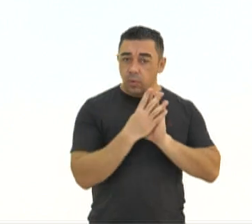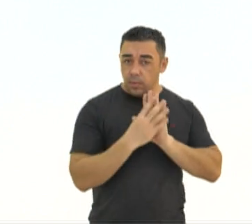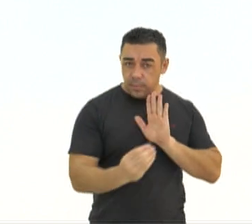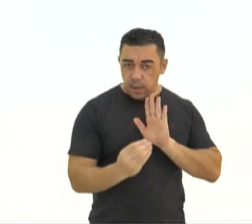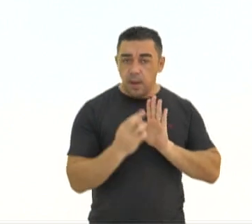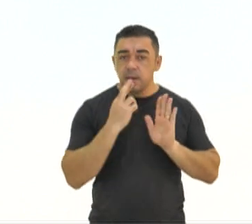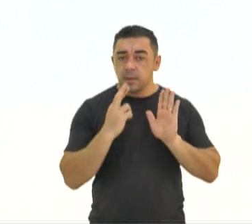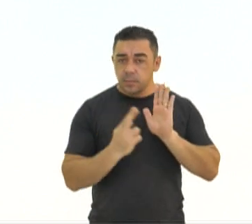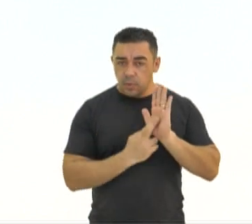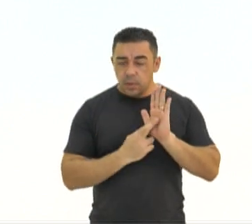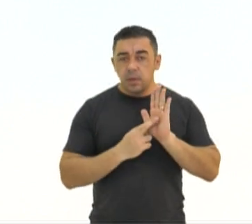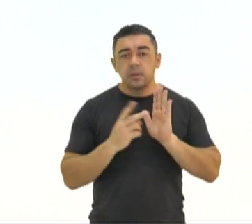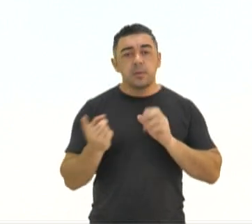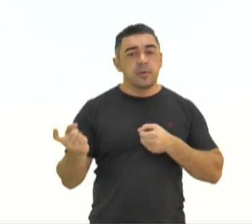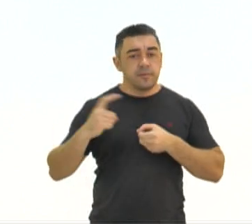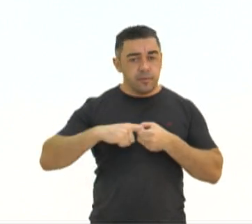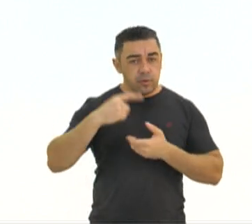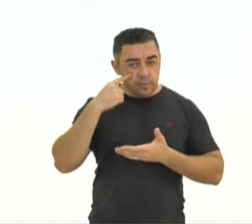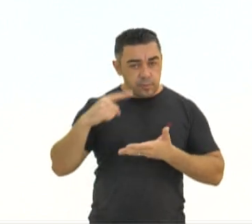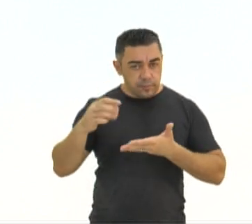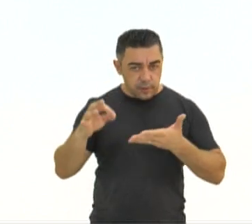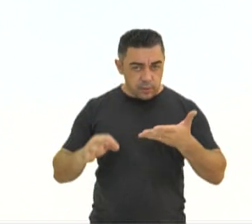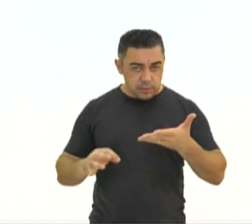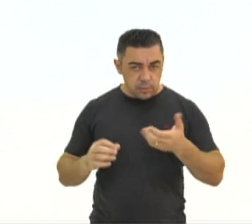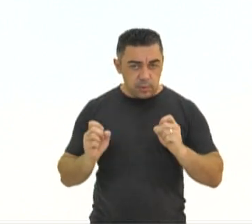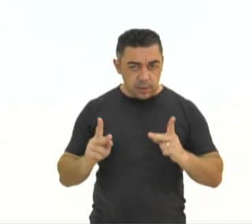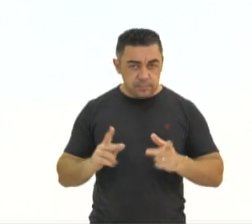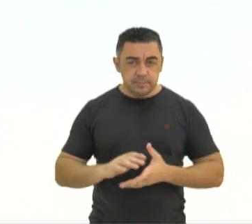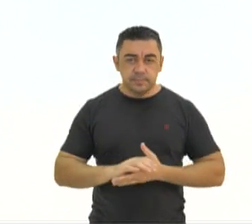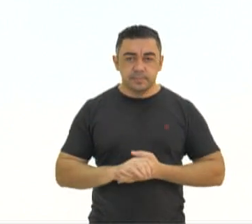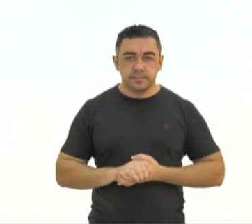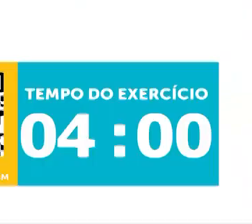questão, resolverem e a gente já retorna com esse assunto aí. Tudo bem?